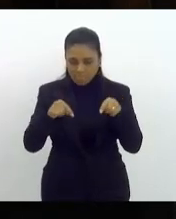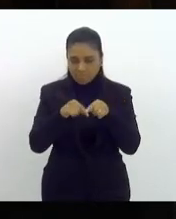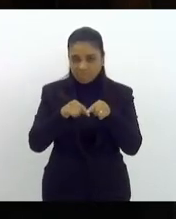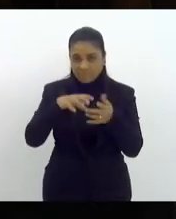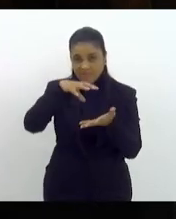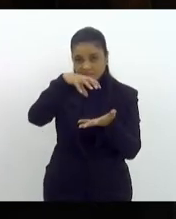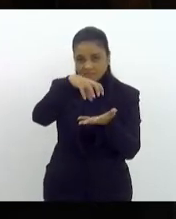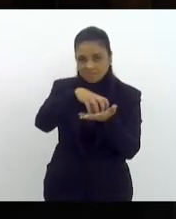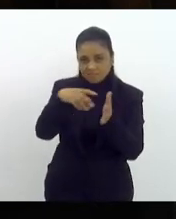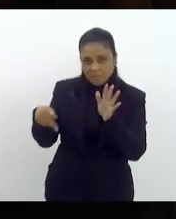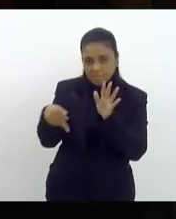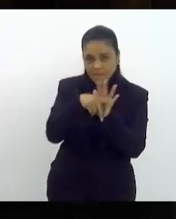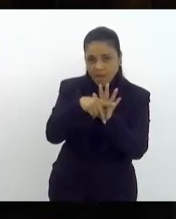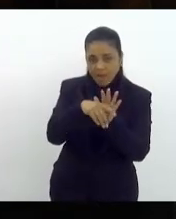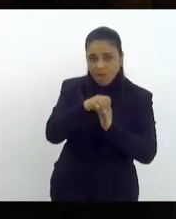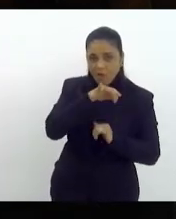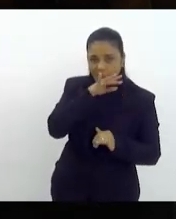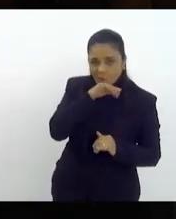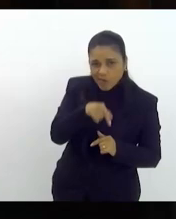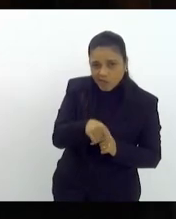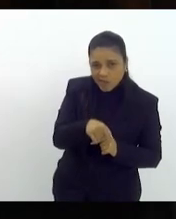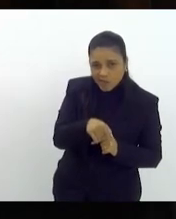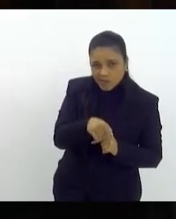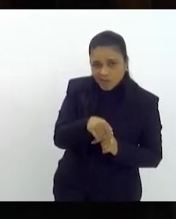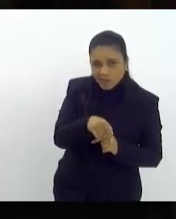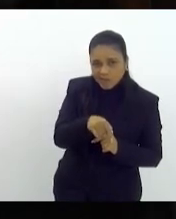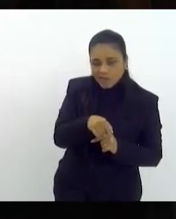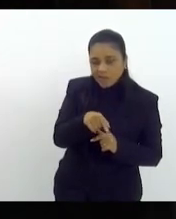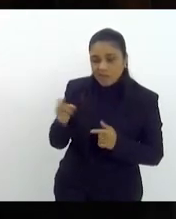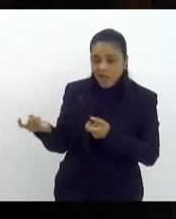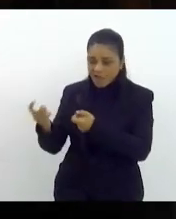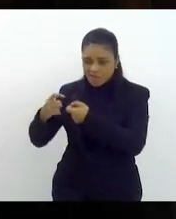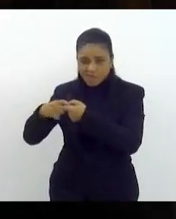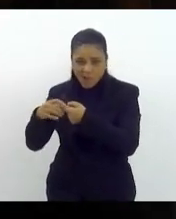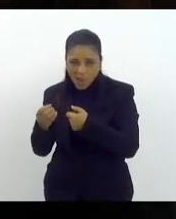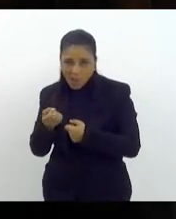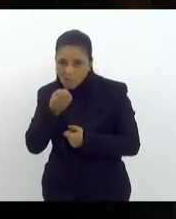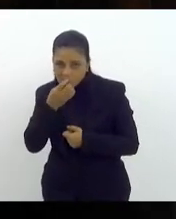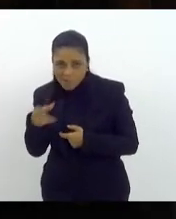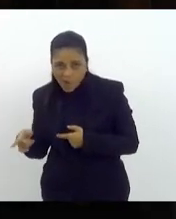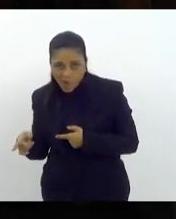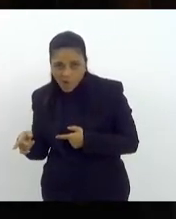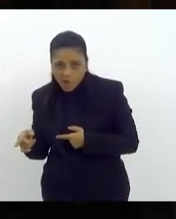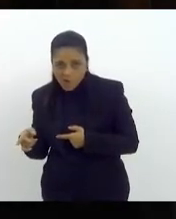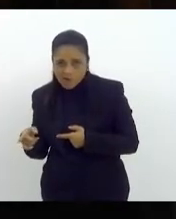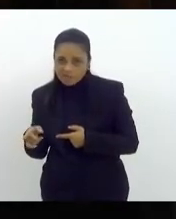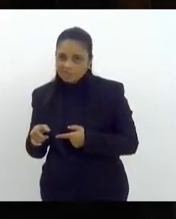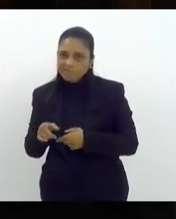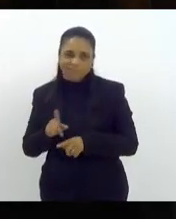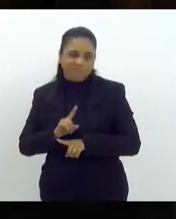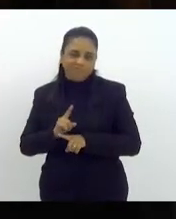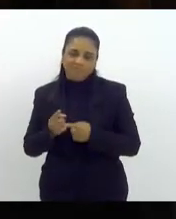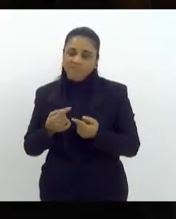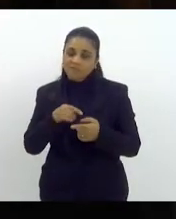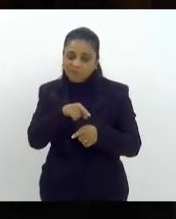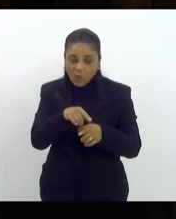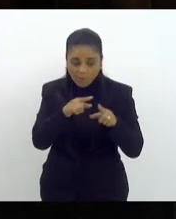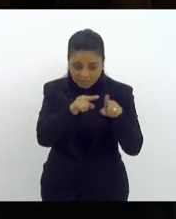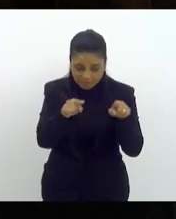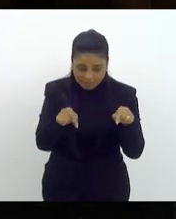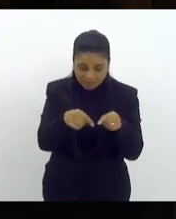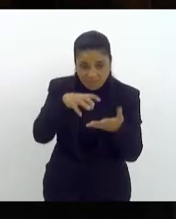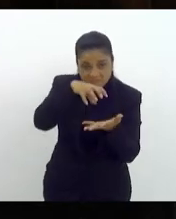e a gente vê afiliar o bom dificilmente Isso vai acontecer porque né a matriz pilota tudo a matriz